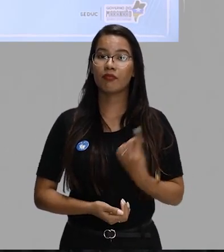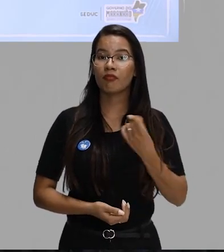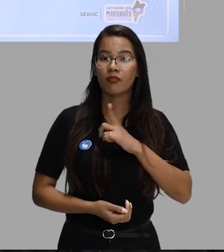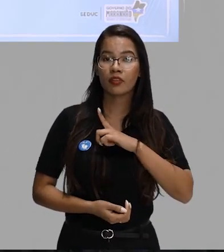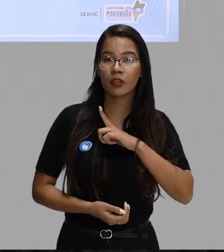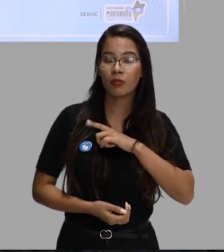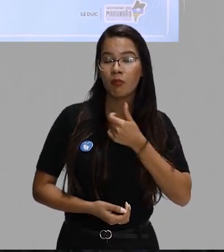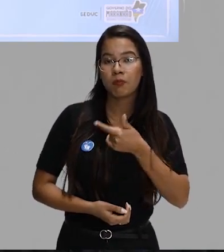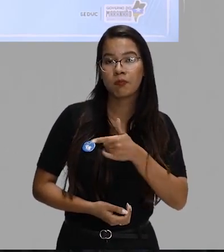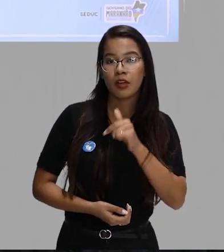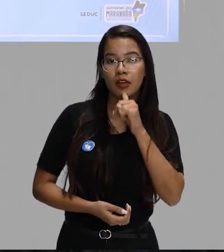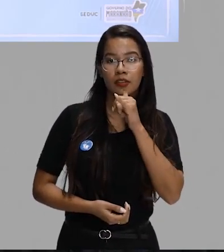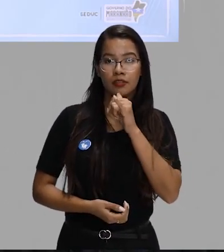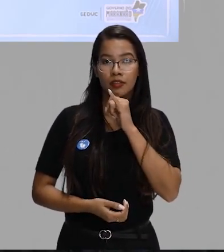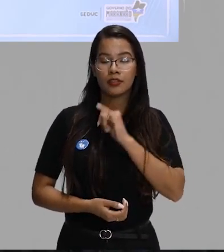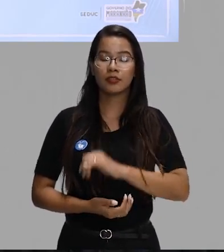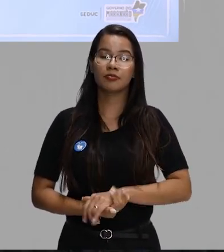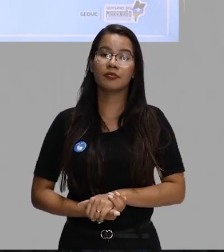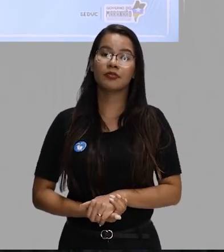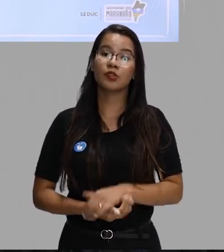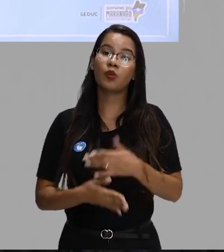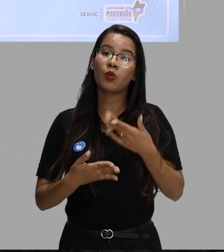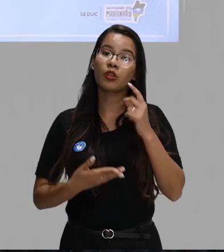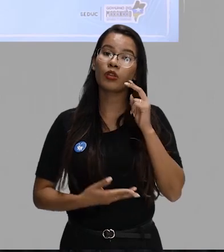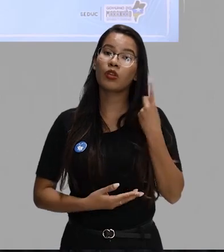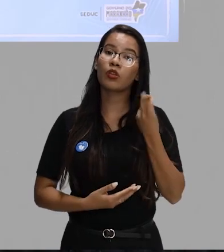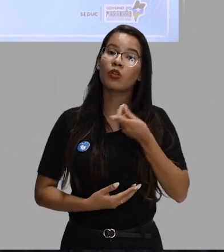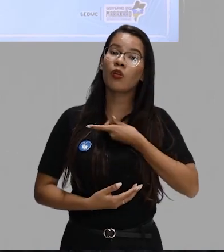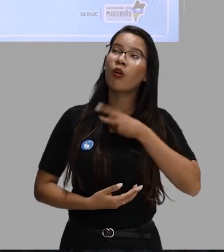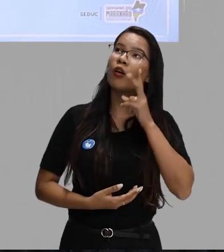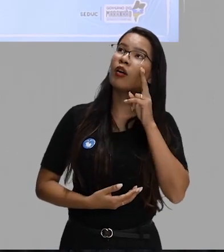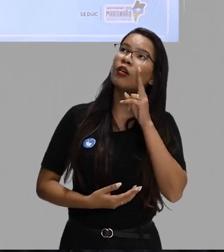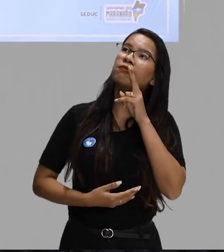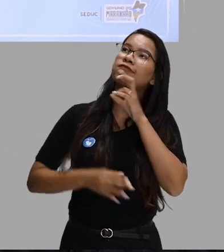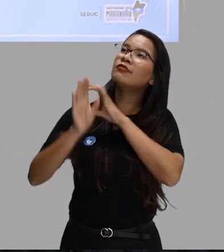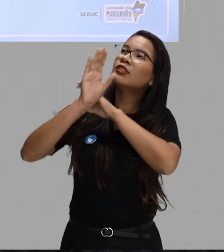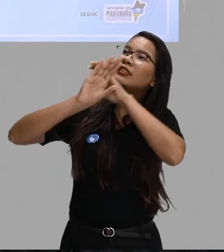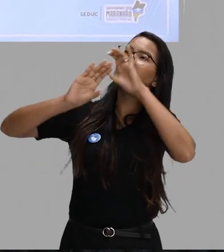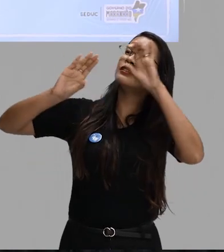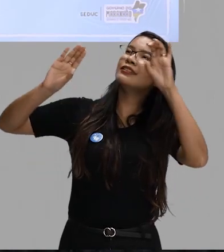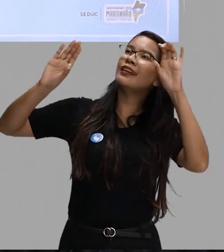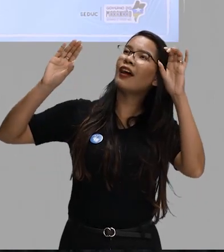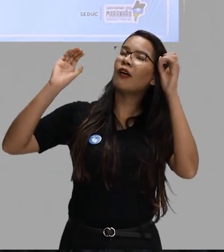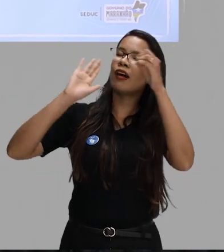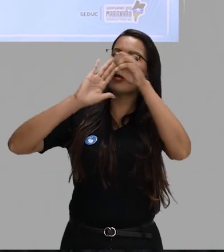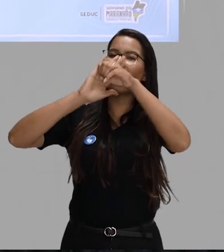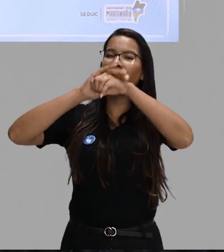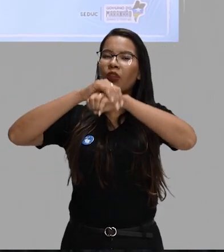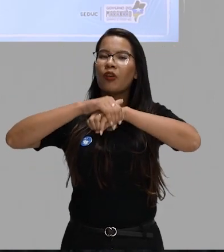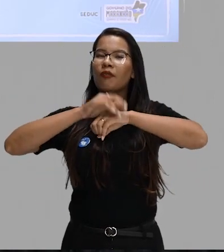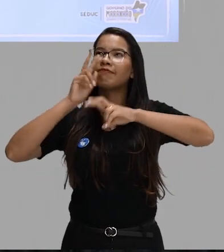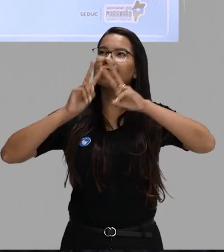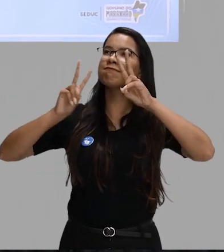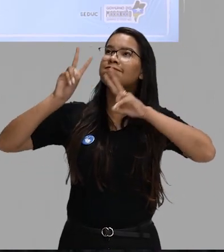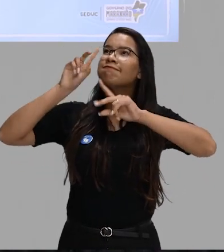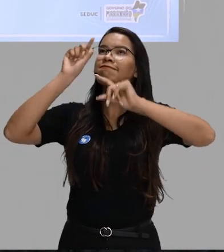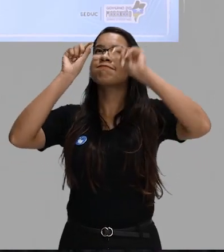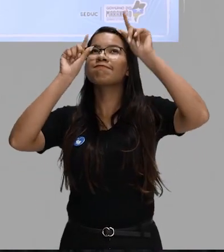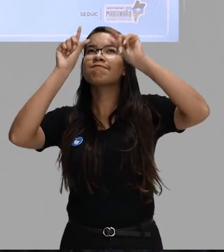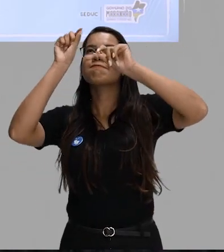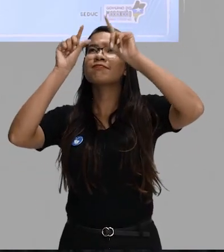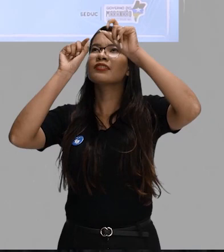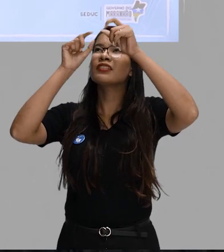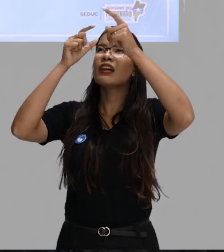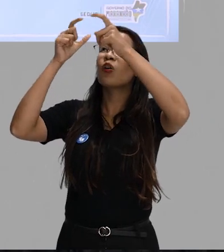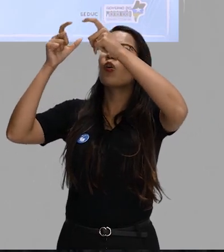temos outros exemplos. Quando a gente olha para o céu à noite e vê as estrelas, aquele local em que